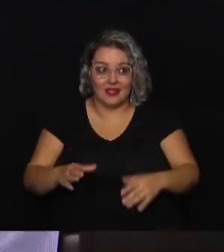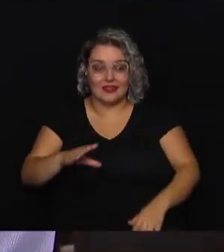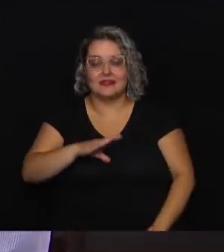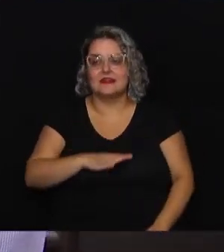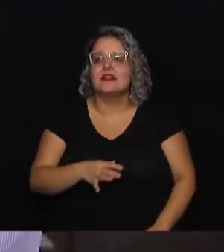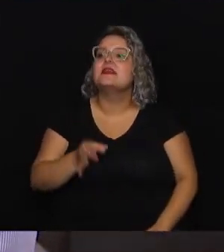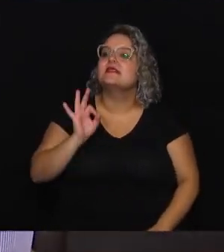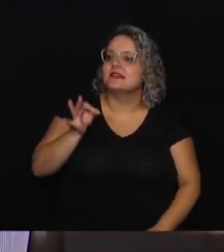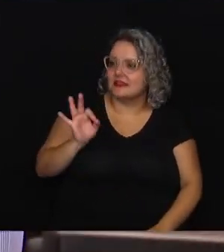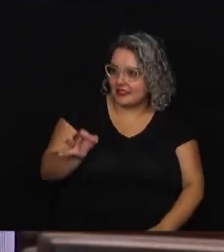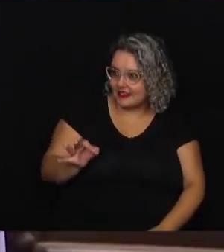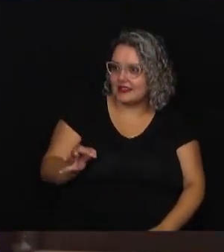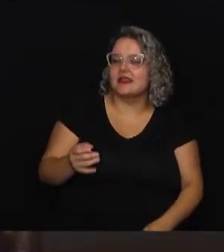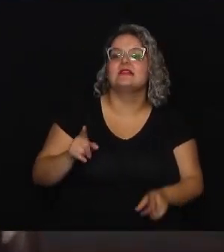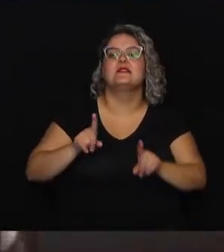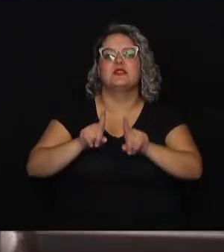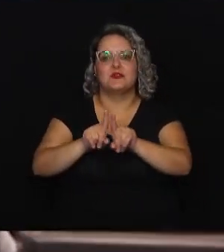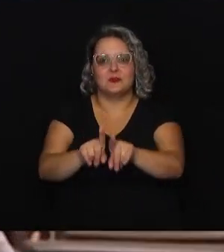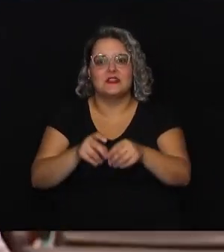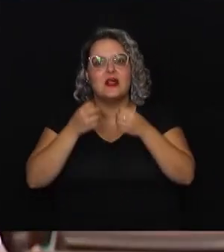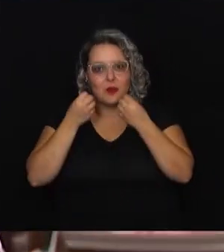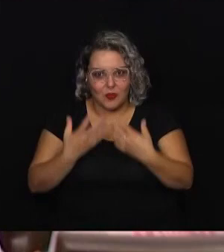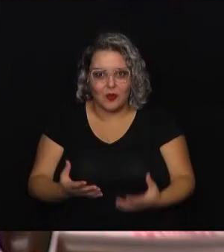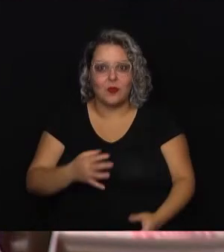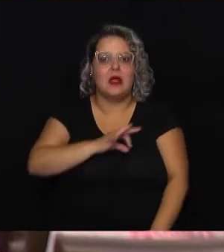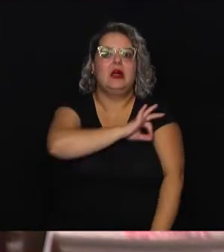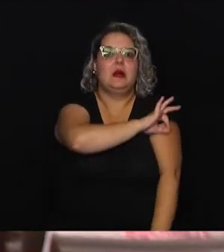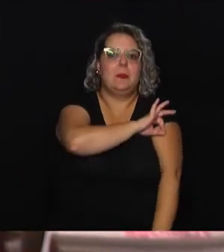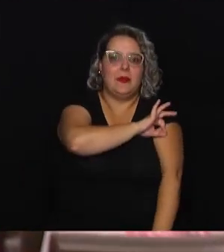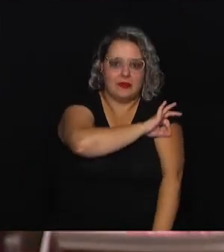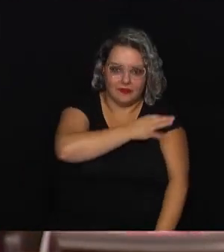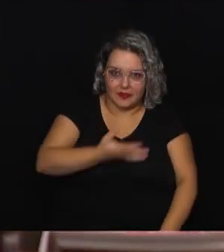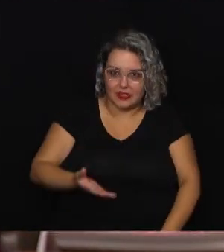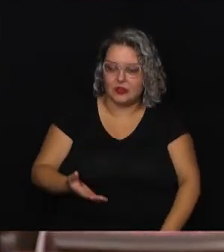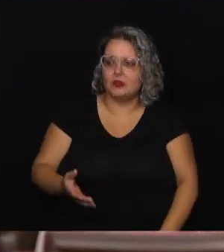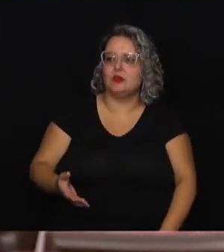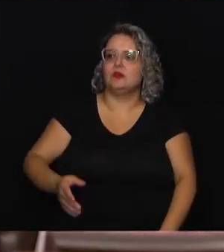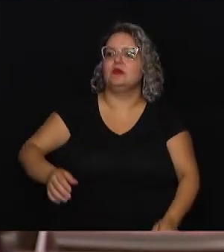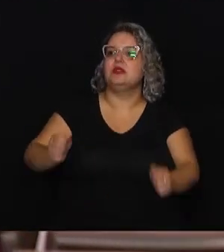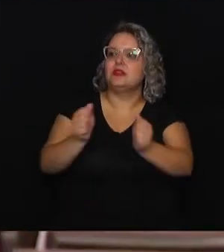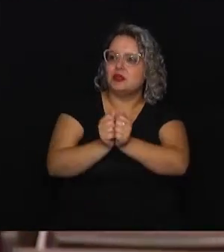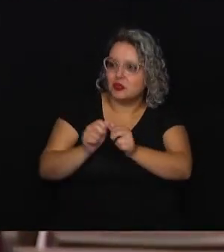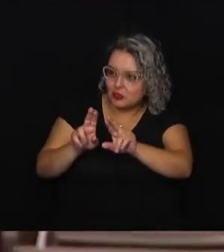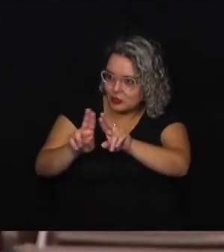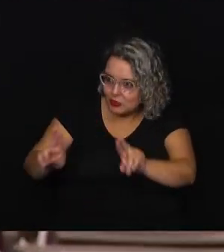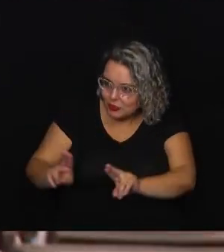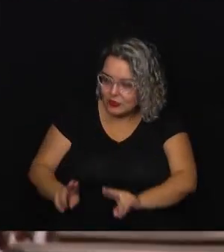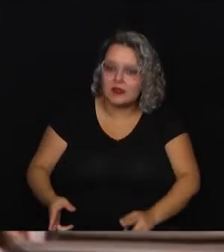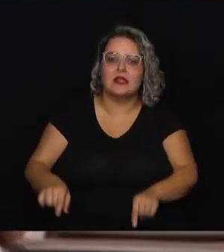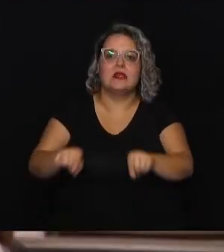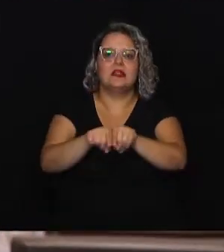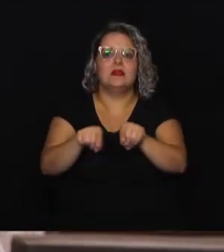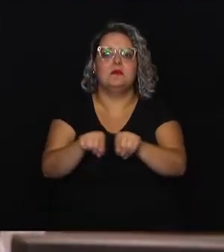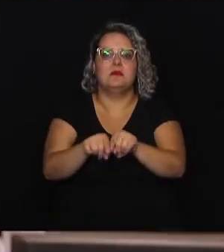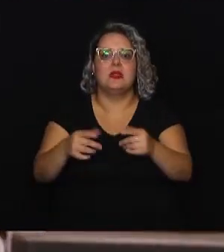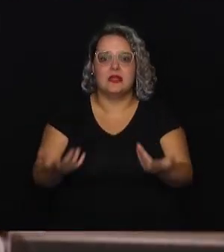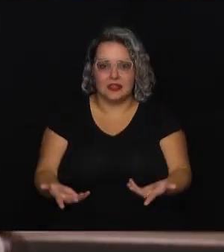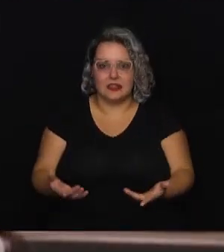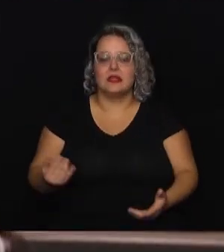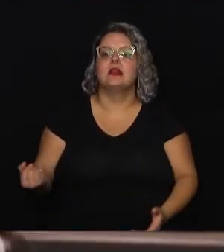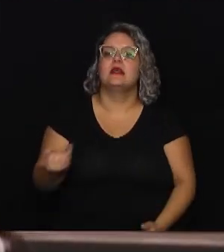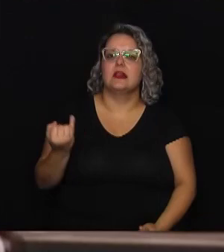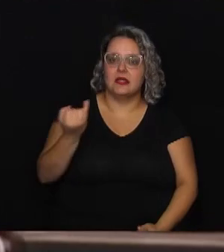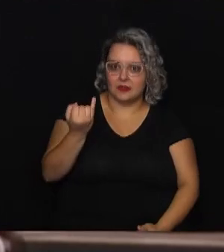certeza, é uma grande parceria, né, da Prefeitura de Campinas com a Unimed, considerando também a importância